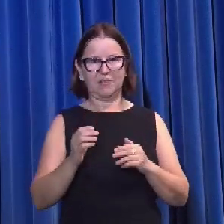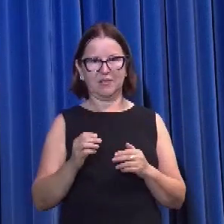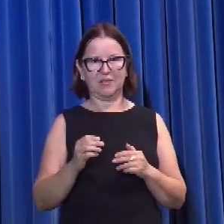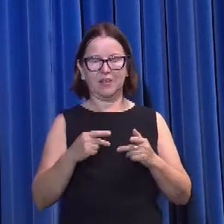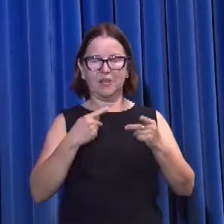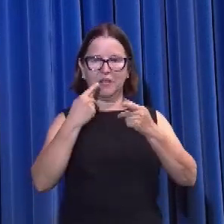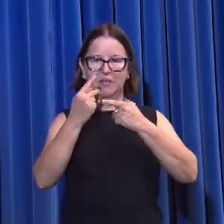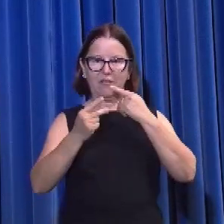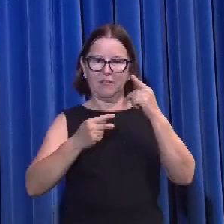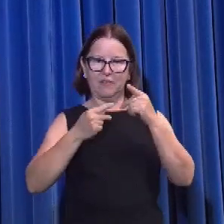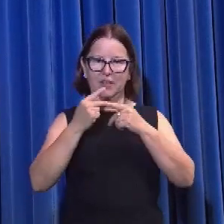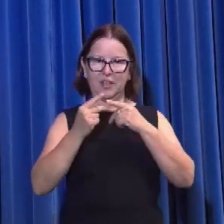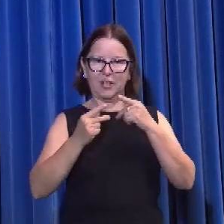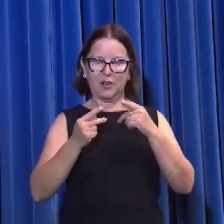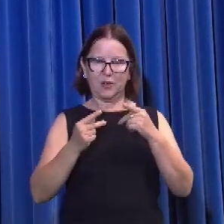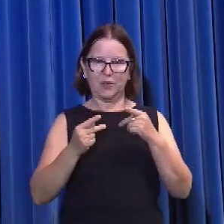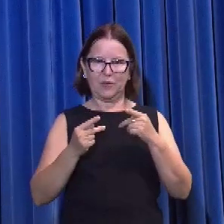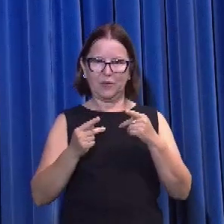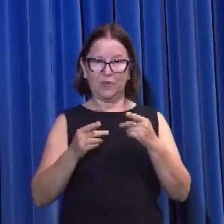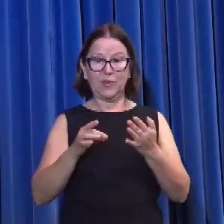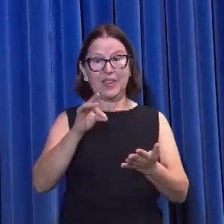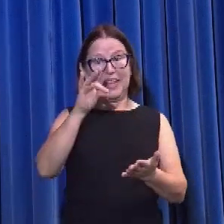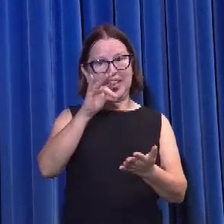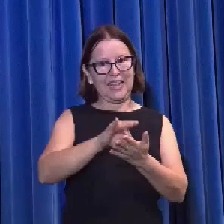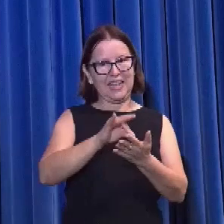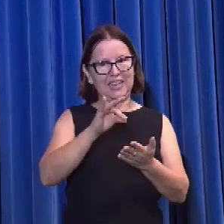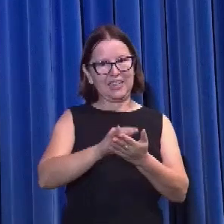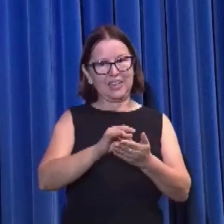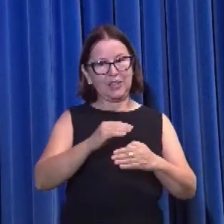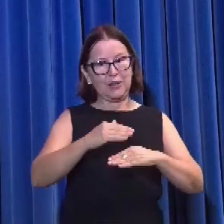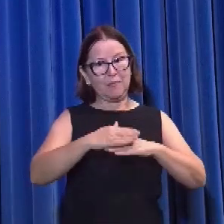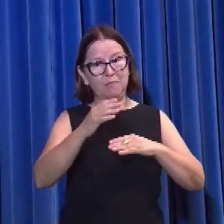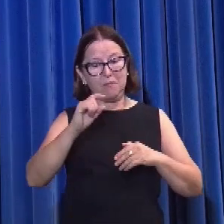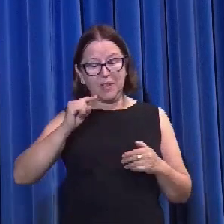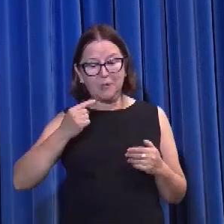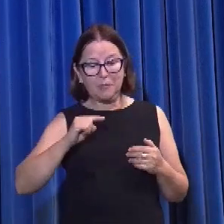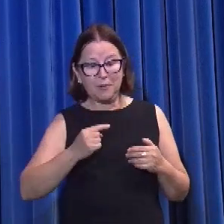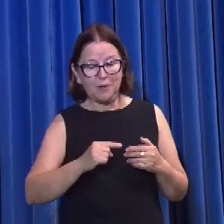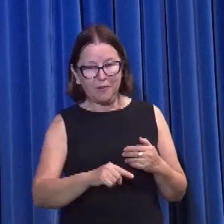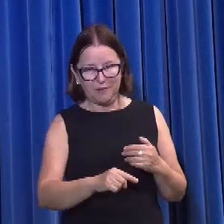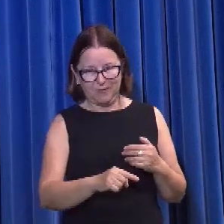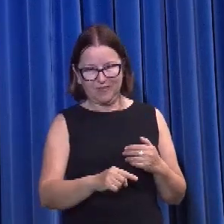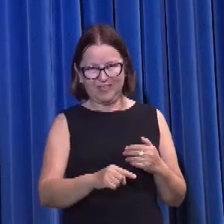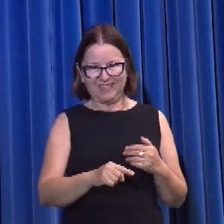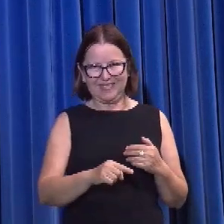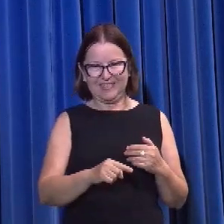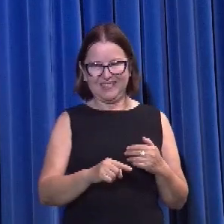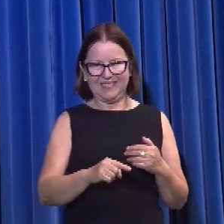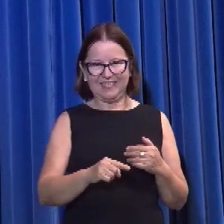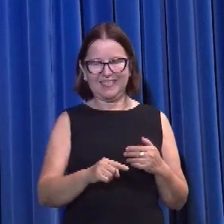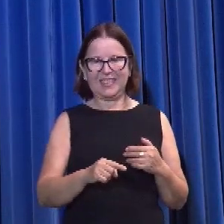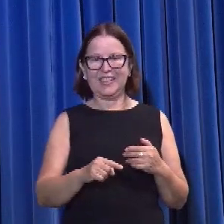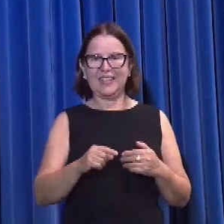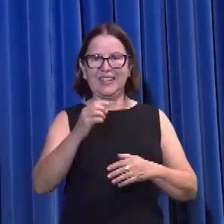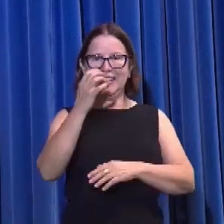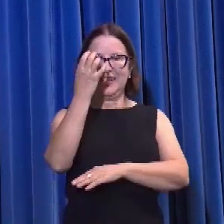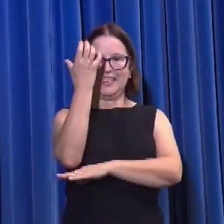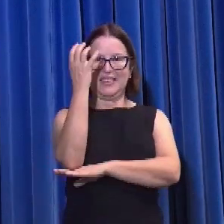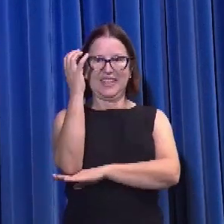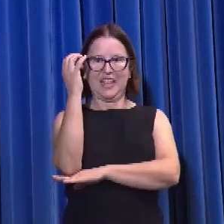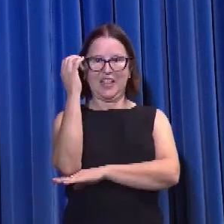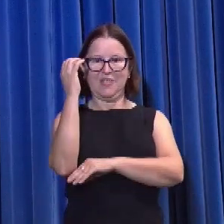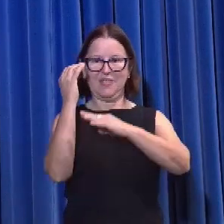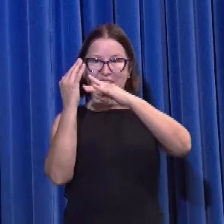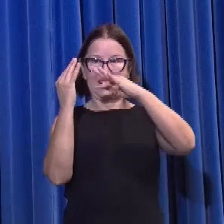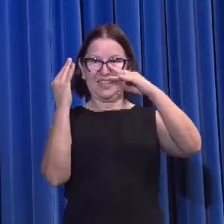estava falando da realidade mais profunda de uma videira, que era a frutificação. E ele